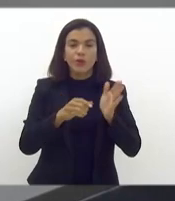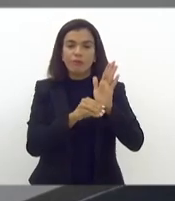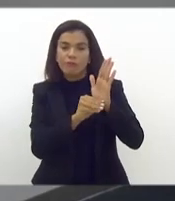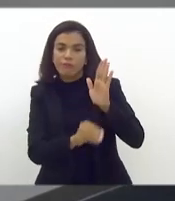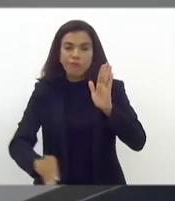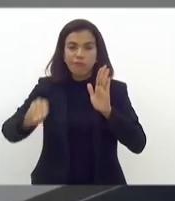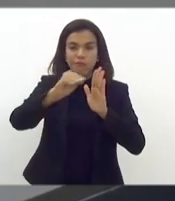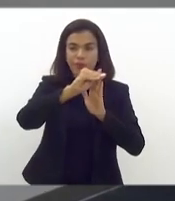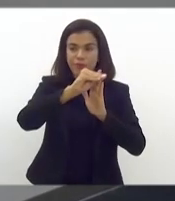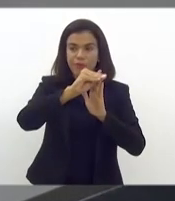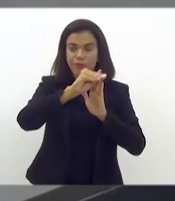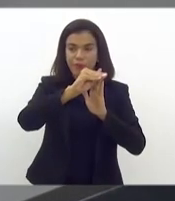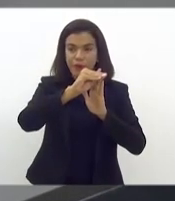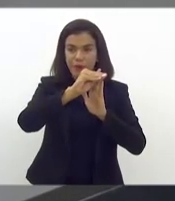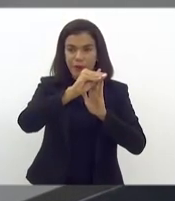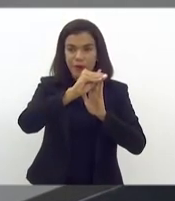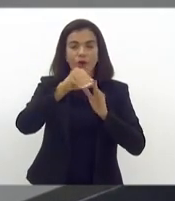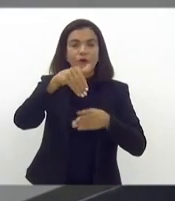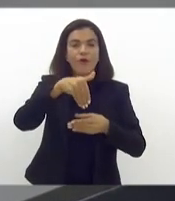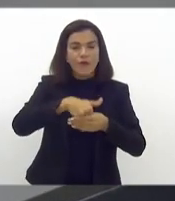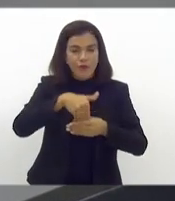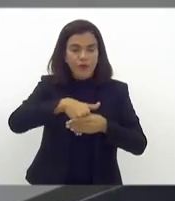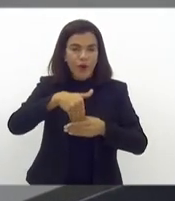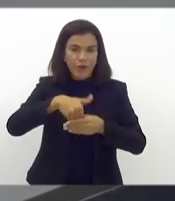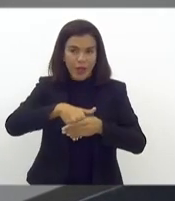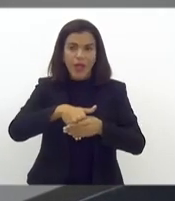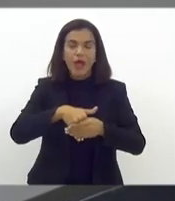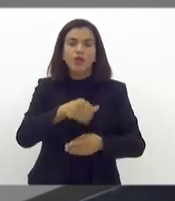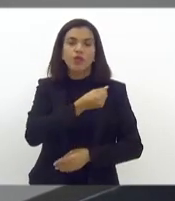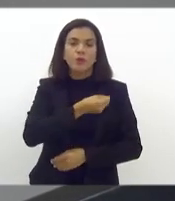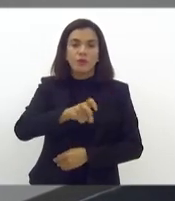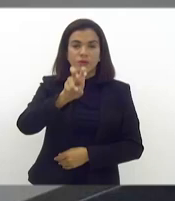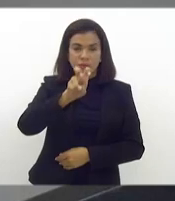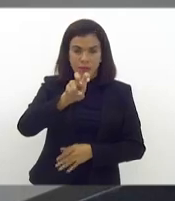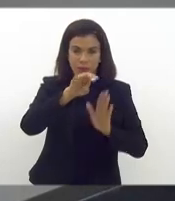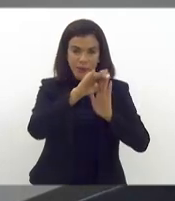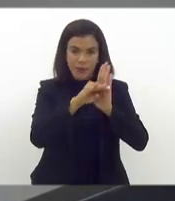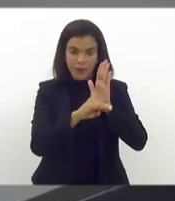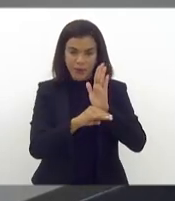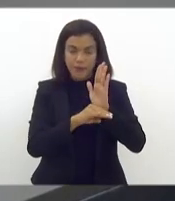para a gente votar em, logo no primeiro, na abertura dos trabalhos, o item 5 da pauta.